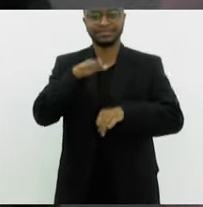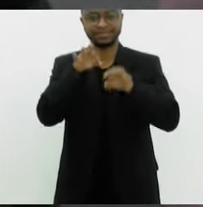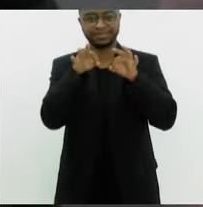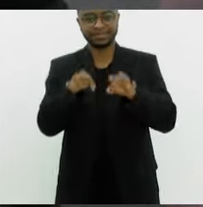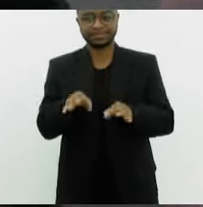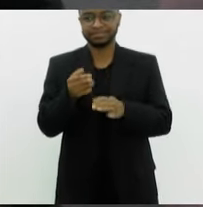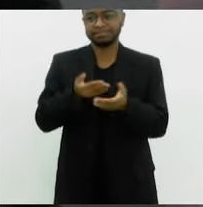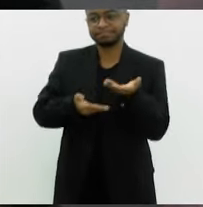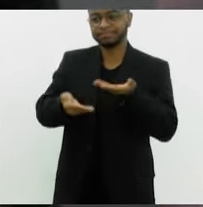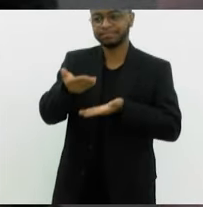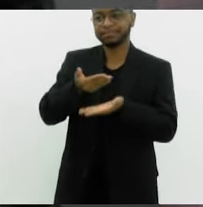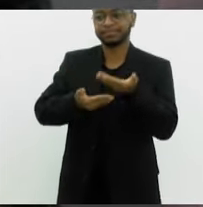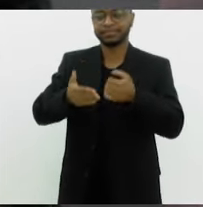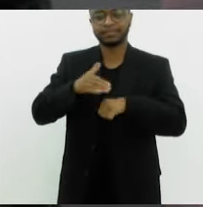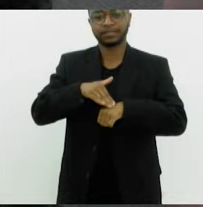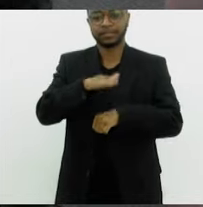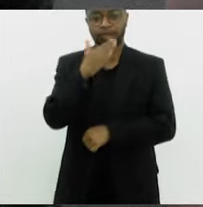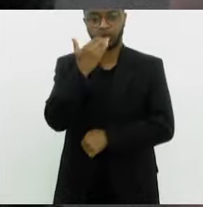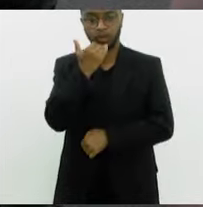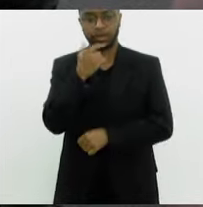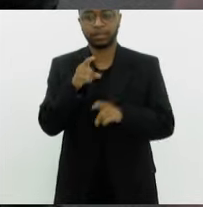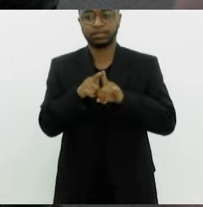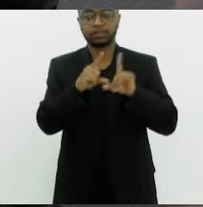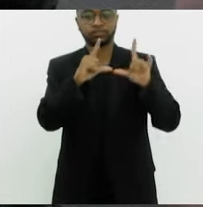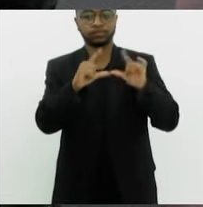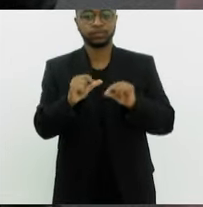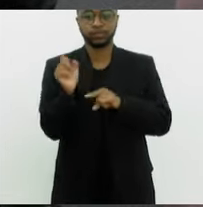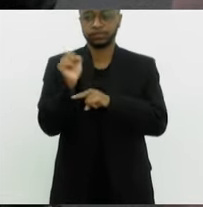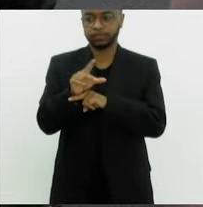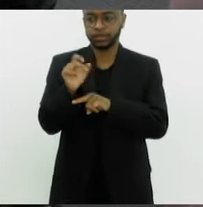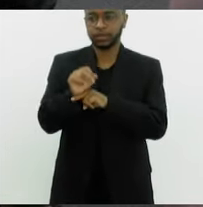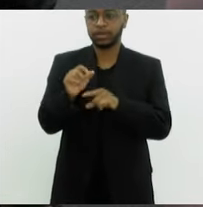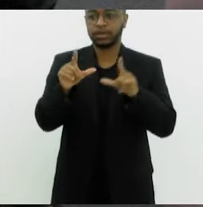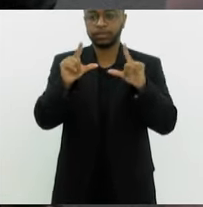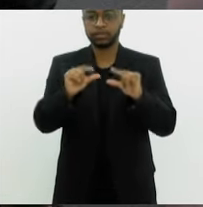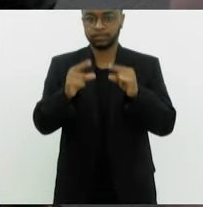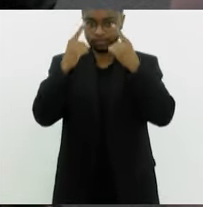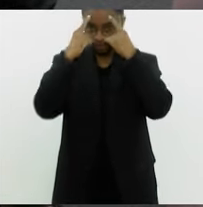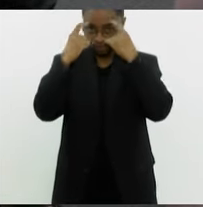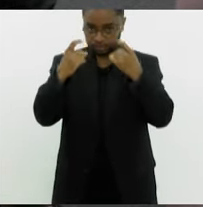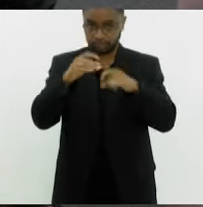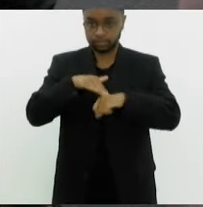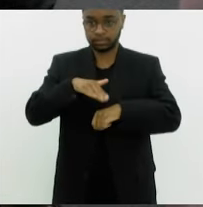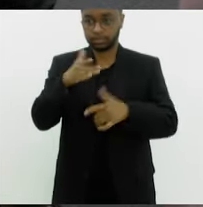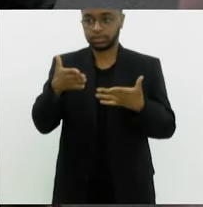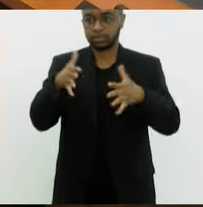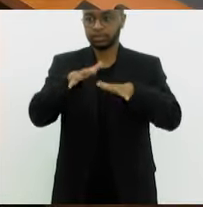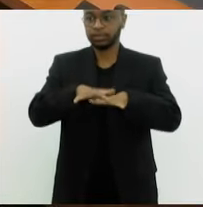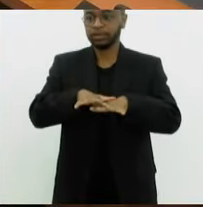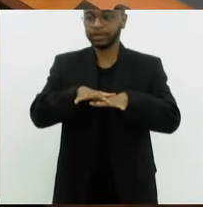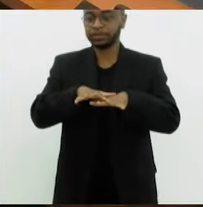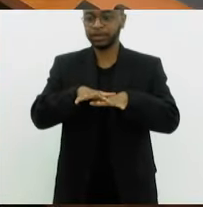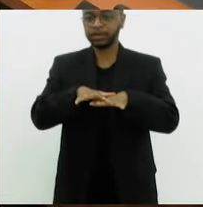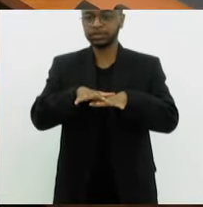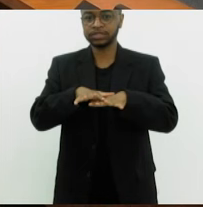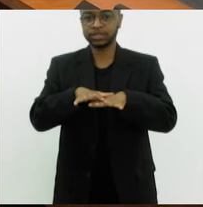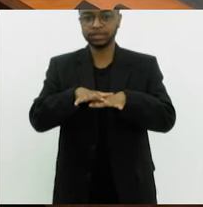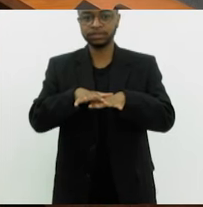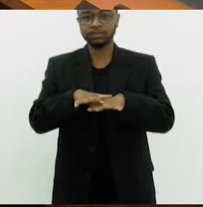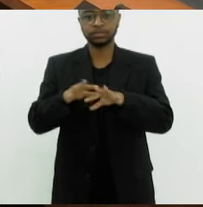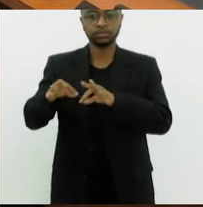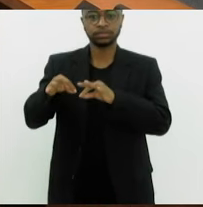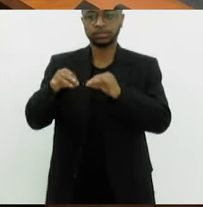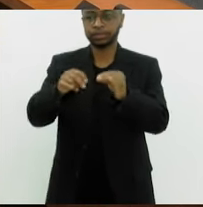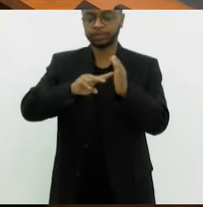com mais alimento e menos veneno, com menos violência e mais inclusão. Todas as escolas e sindicatos deviam discutir isso,